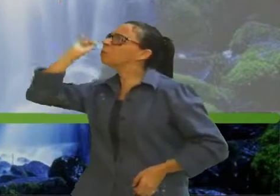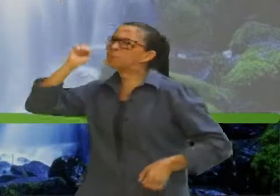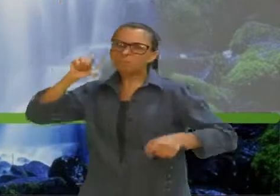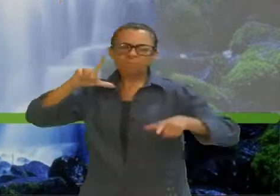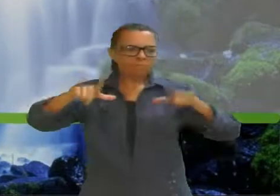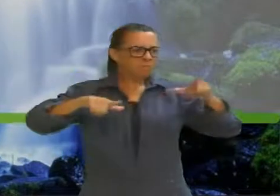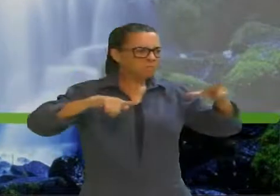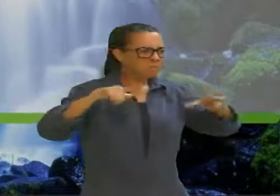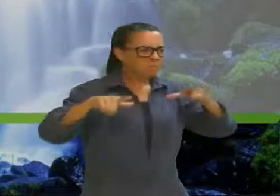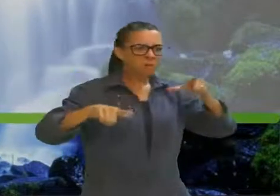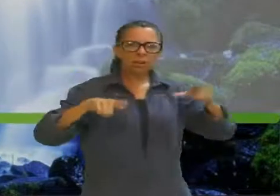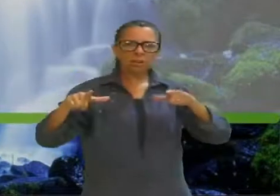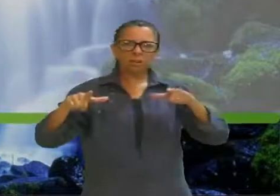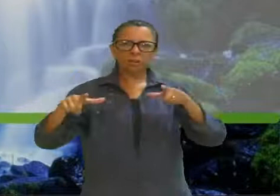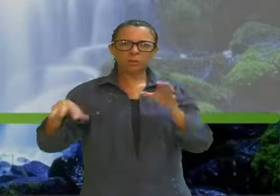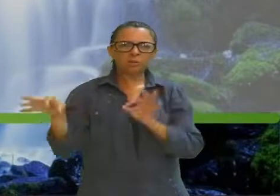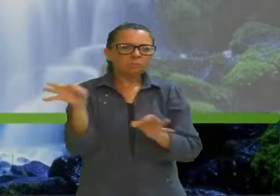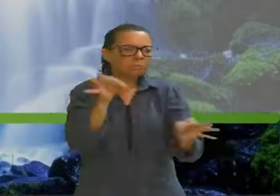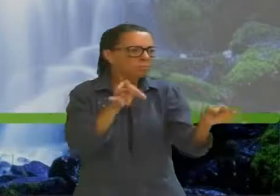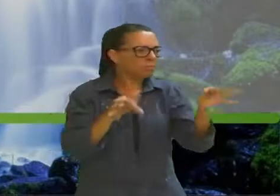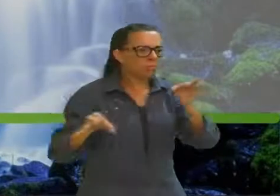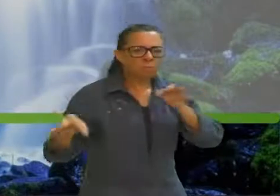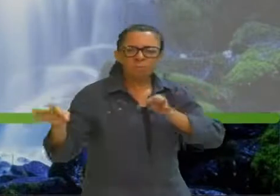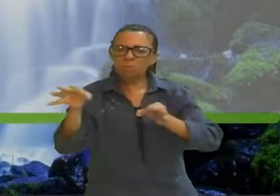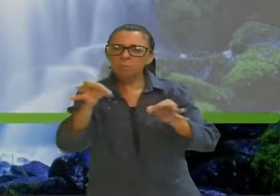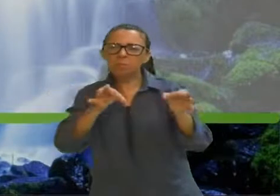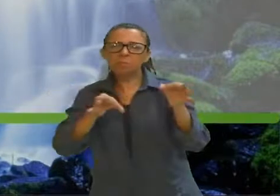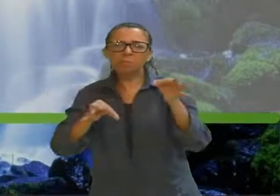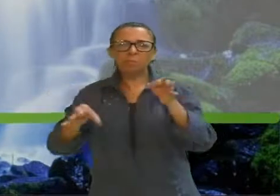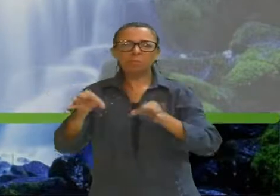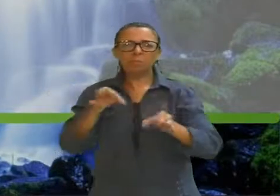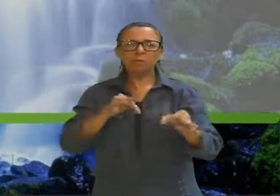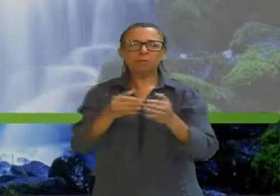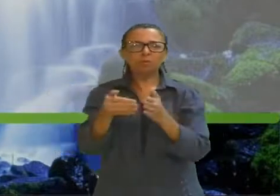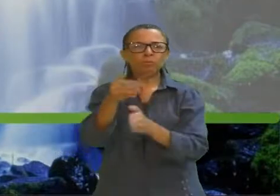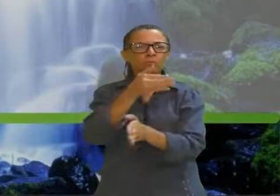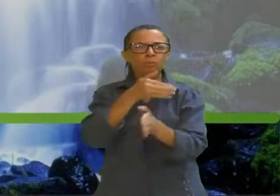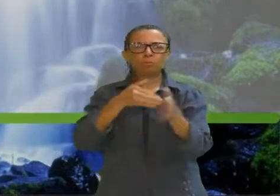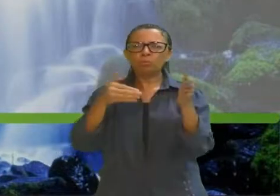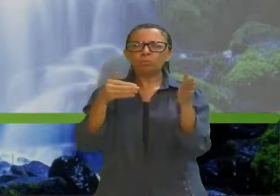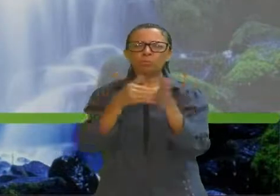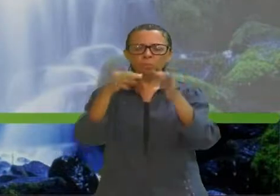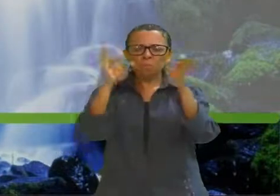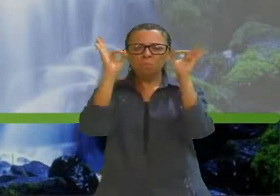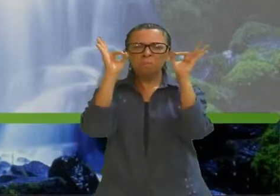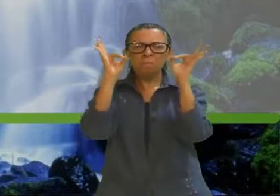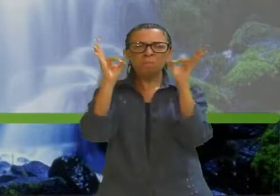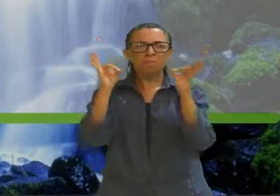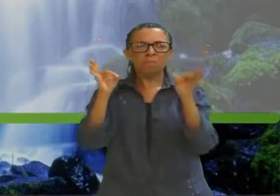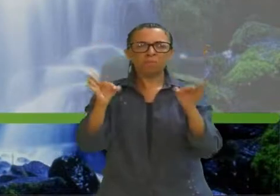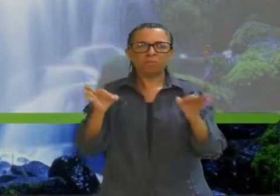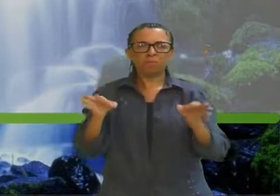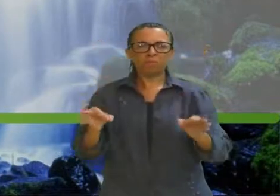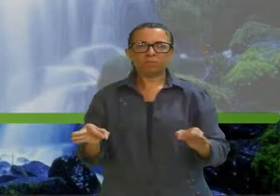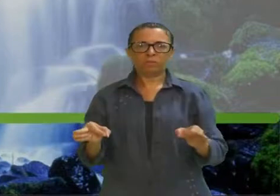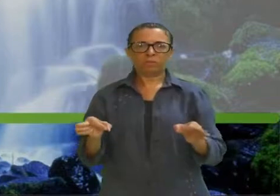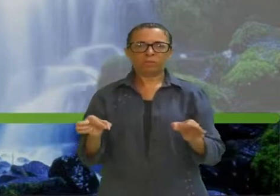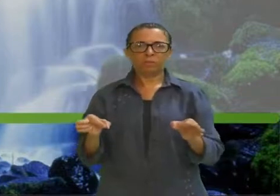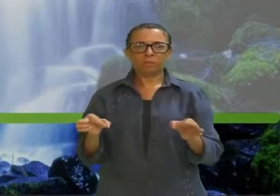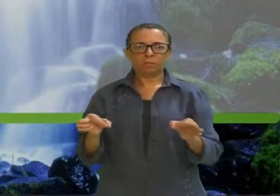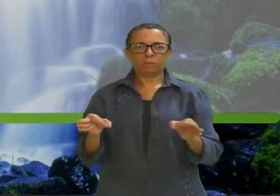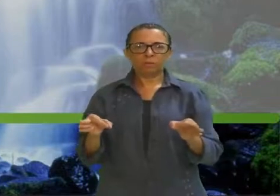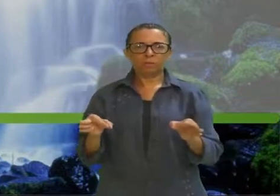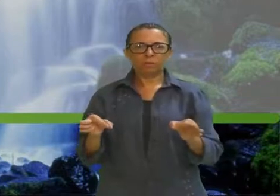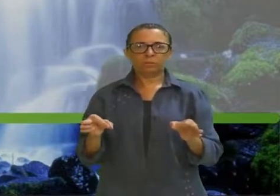Deus tomará sempre a iniciativa de vir até você para lhe revelar o que